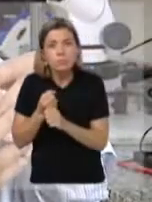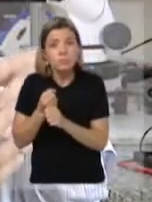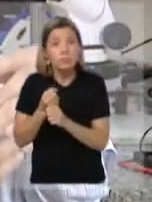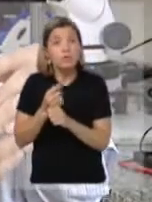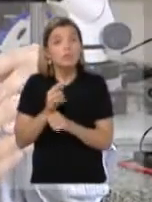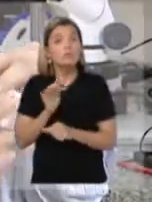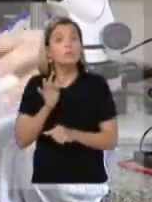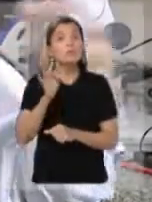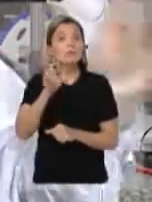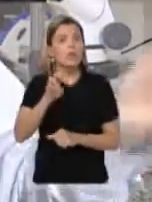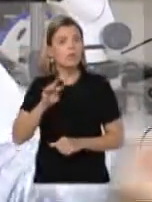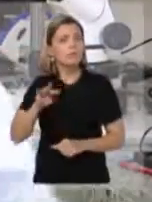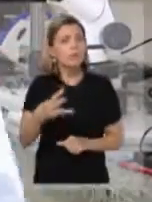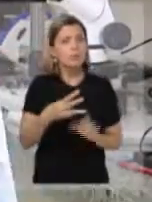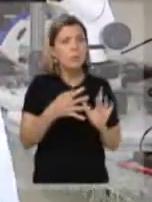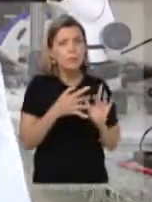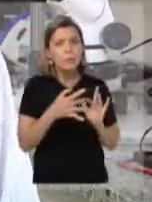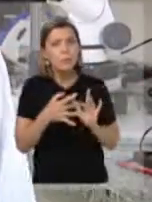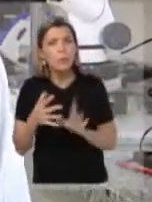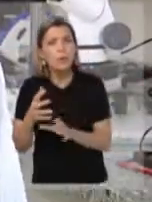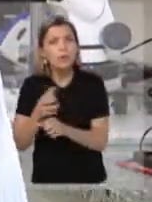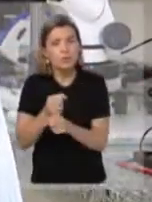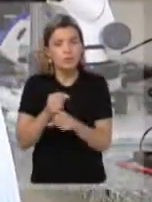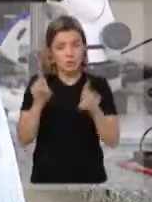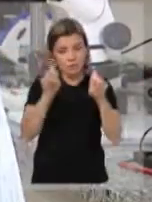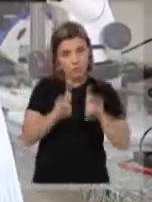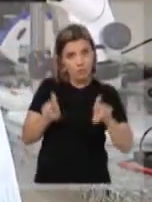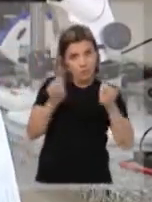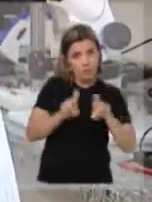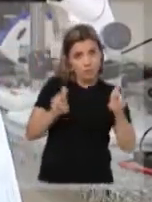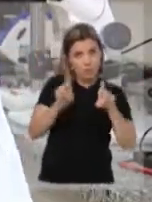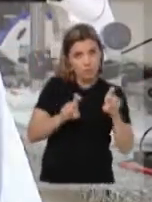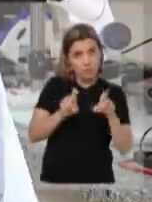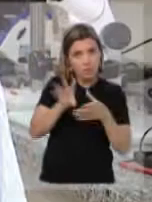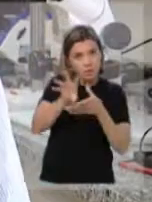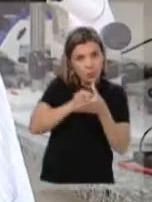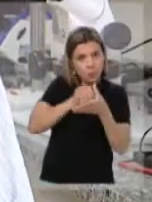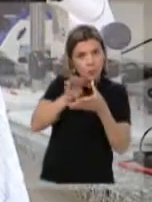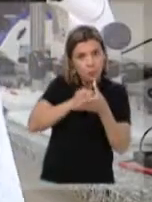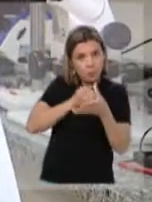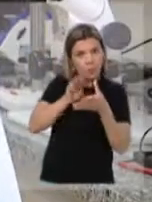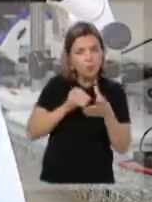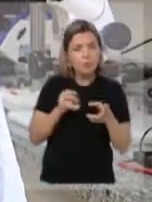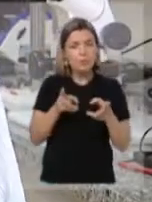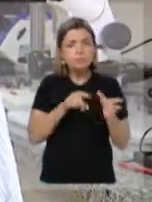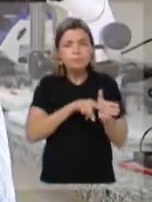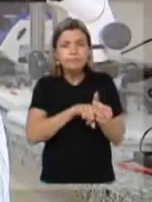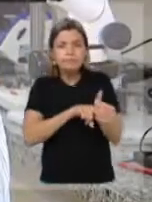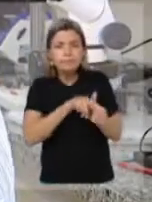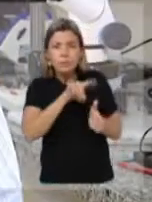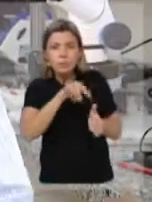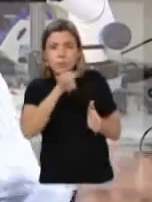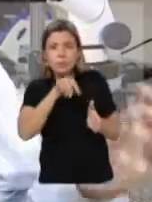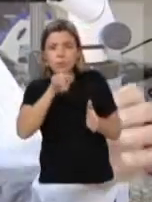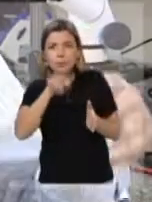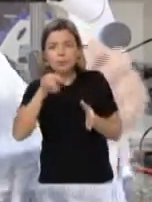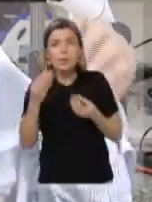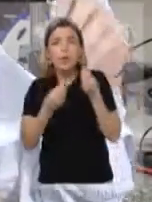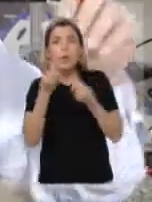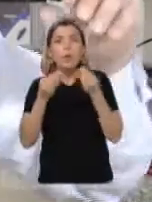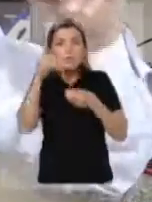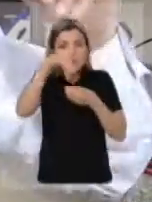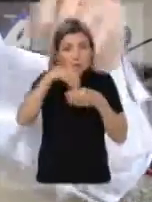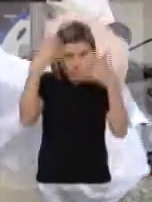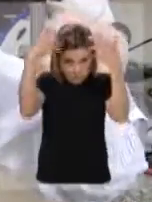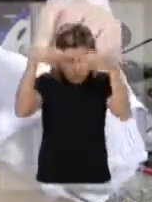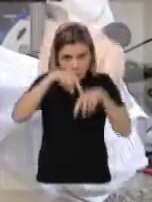E, com a tecnologia computacional, poderemos reconhecer